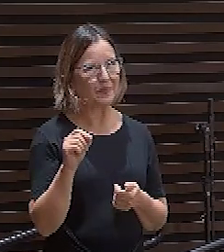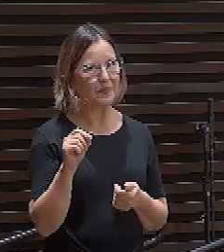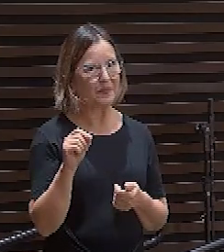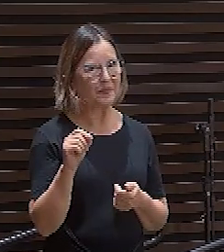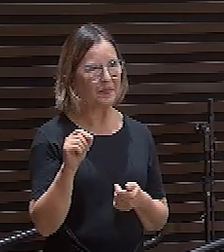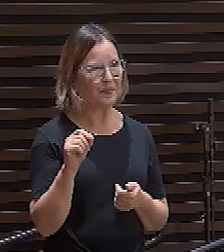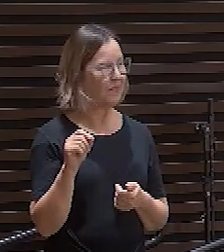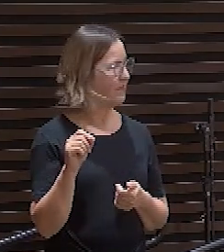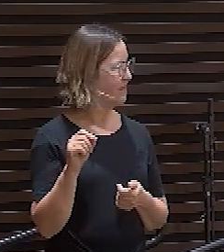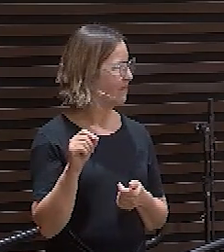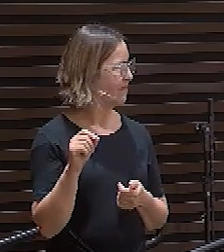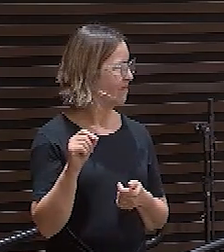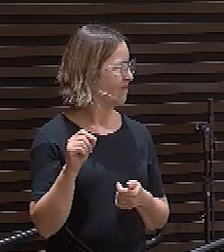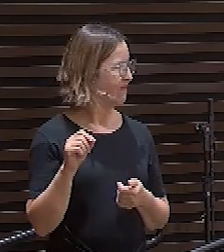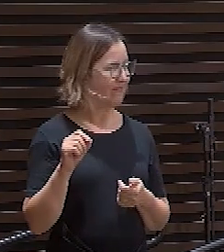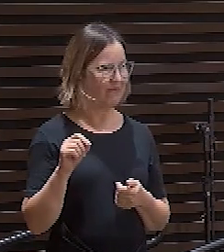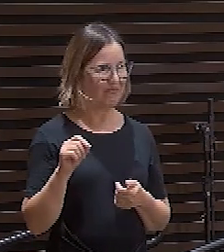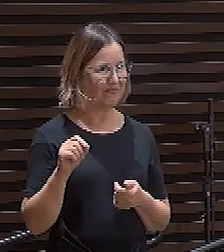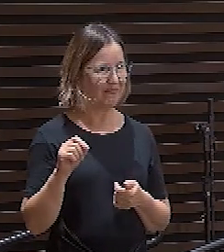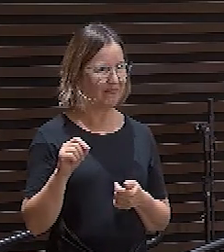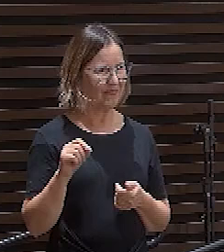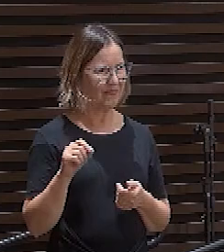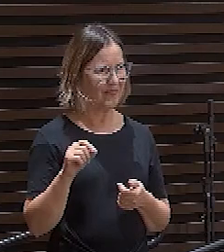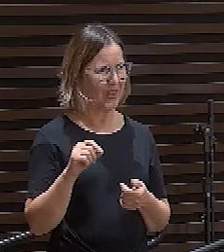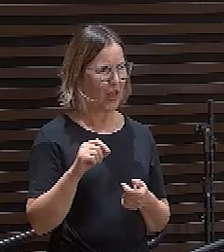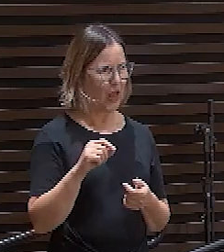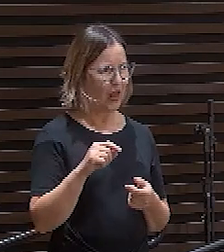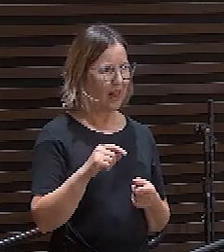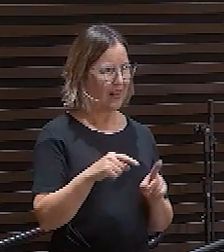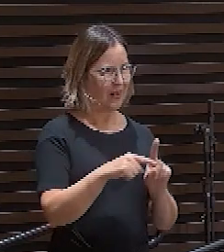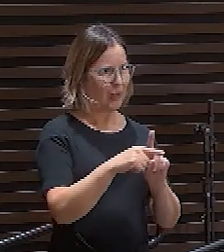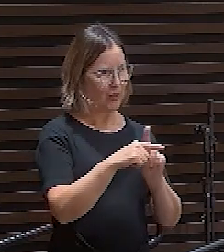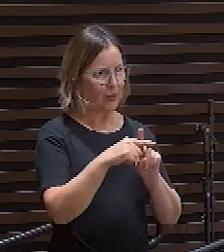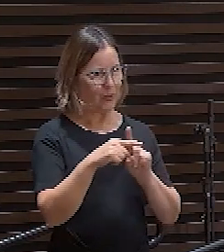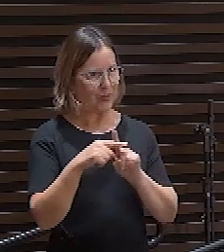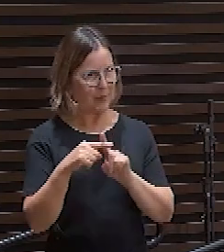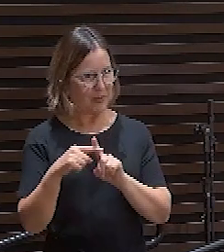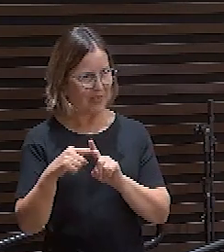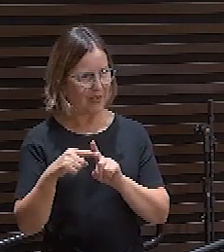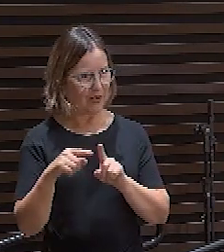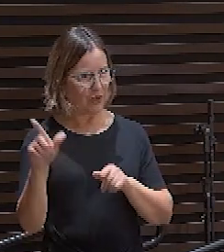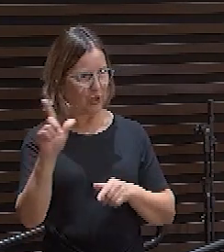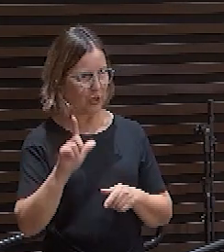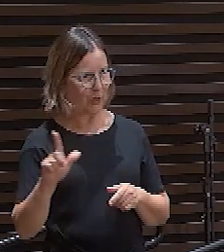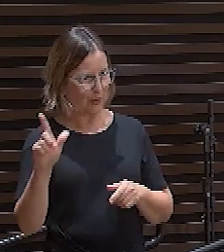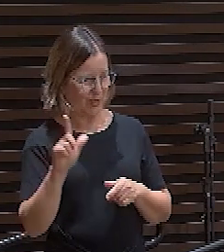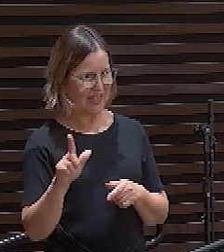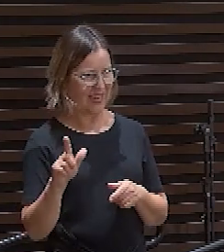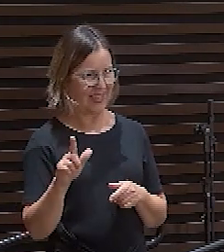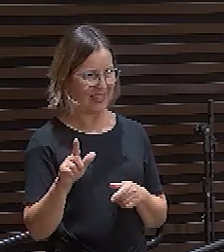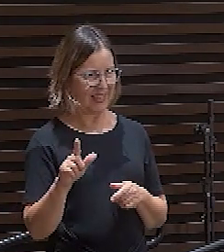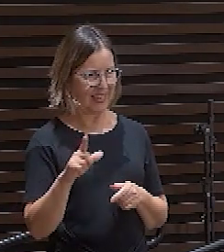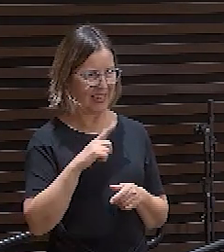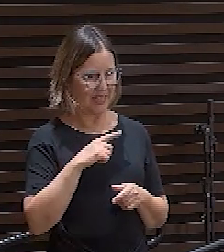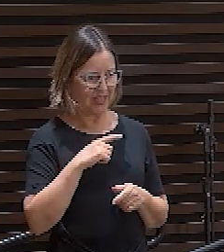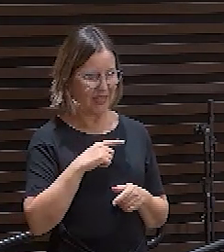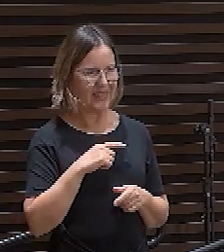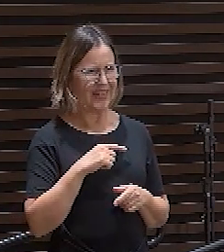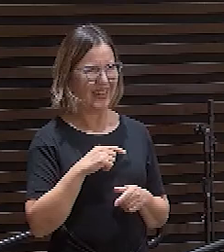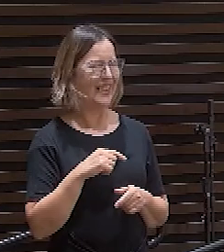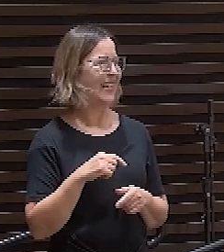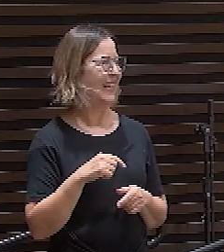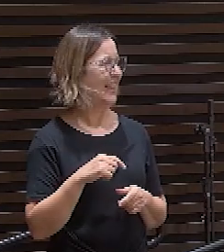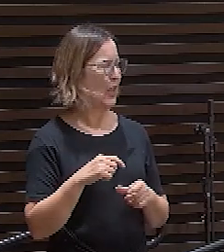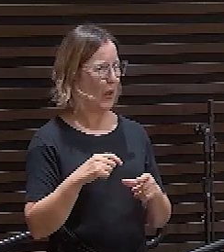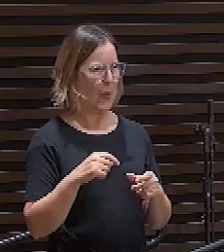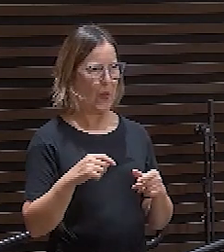Tem aqui no cemitério de Londrina, a pessoa escreveu muito contra a vontade. Não lembro o nome dela, é